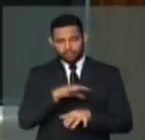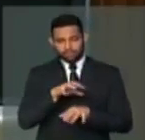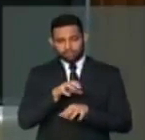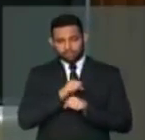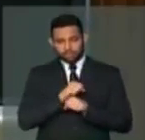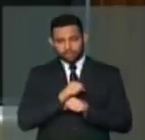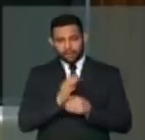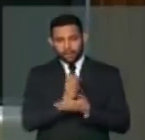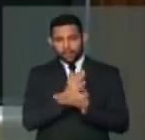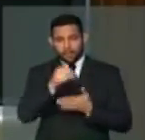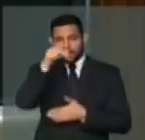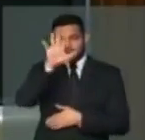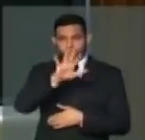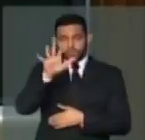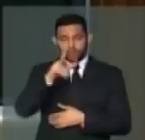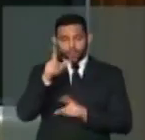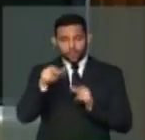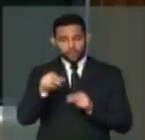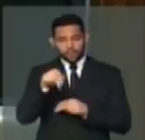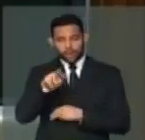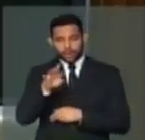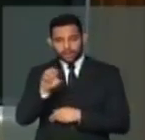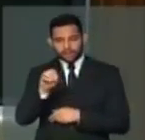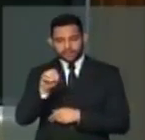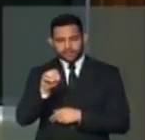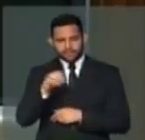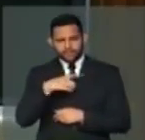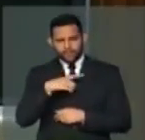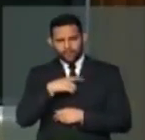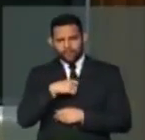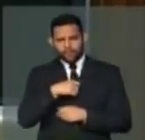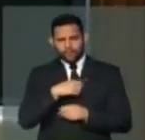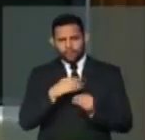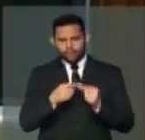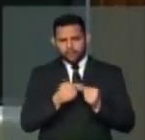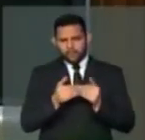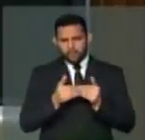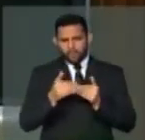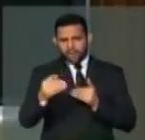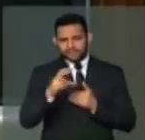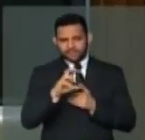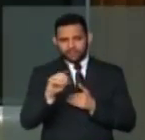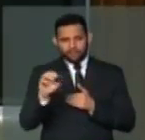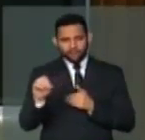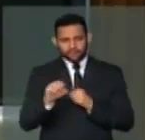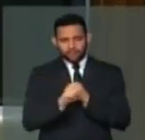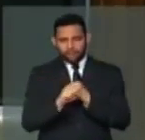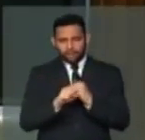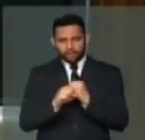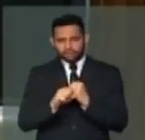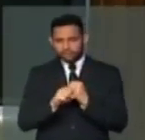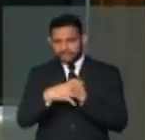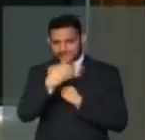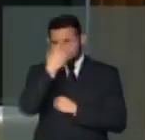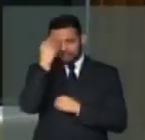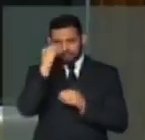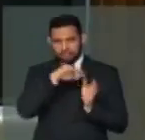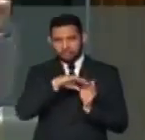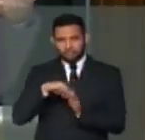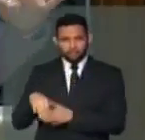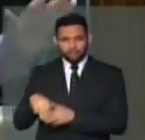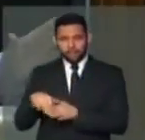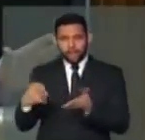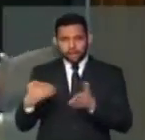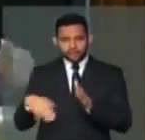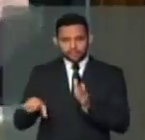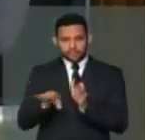aceitar uma região como o Nordeste, que ficou durante quase 500 anos abandonada, e aí